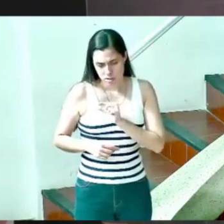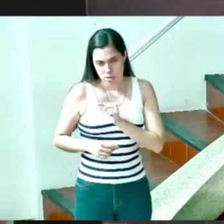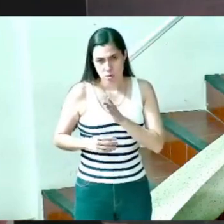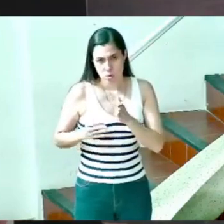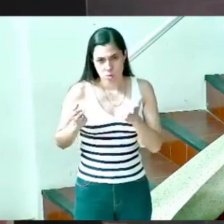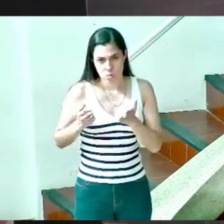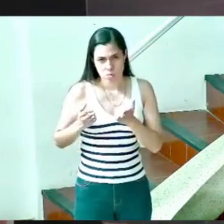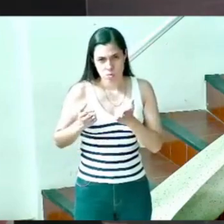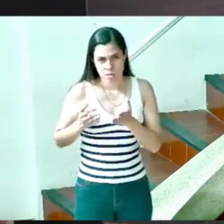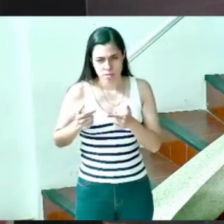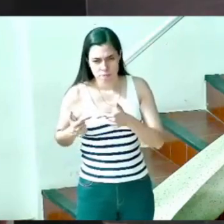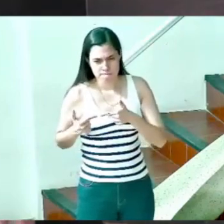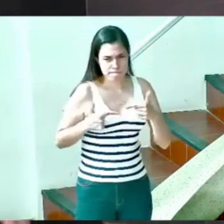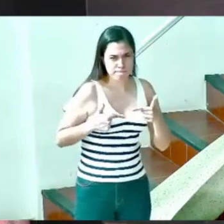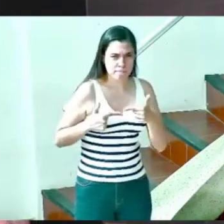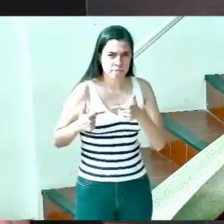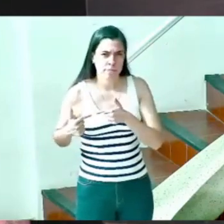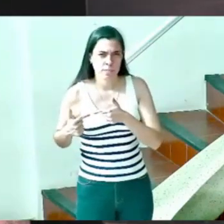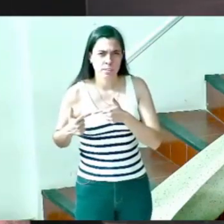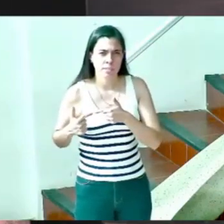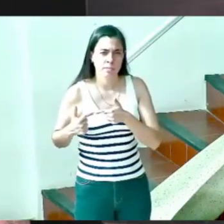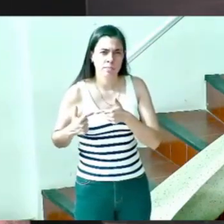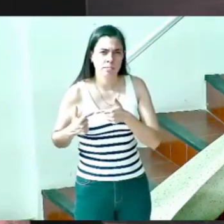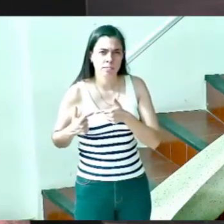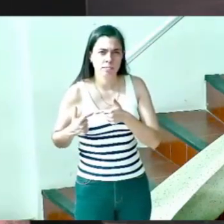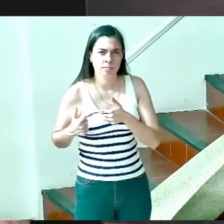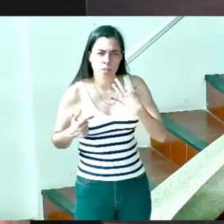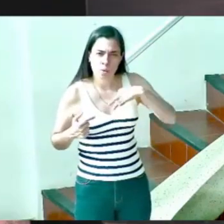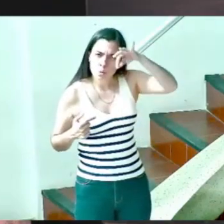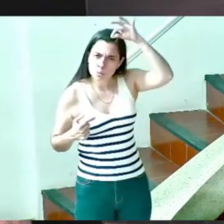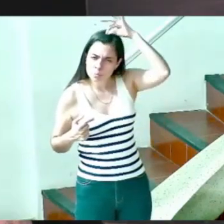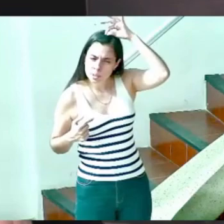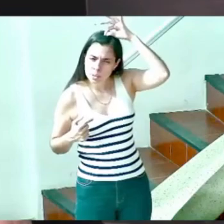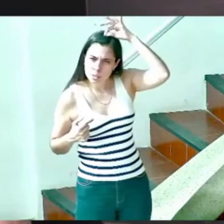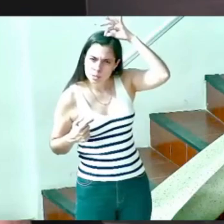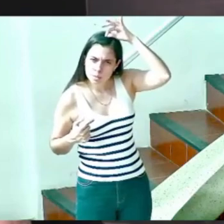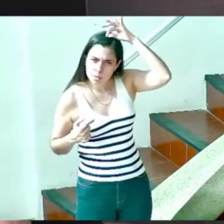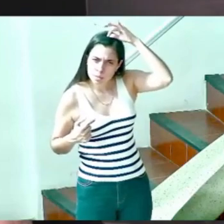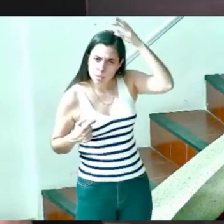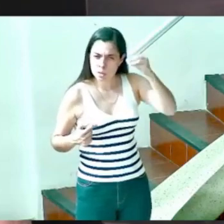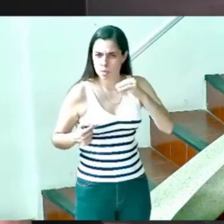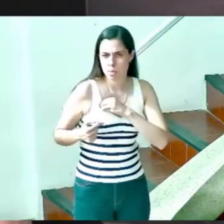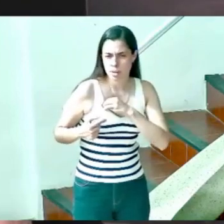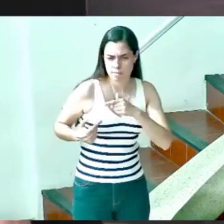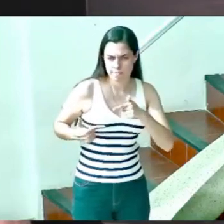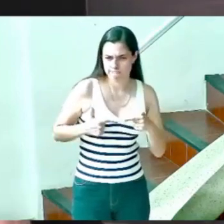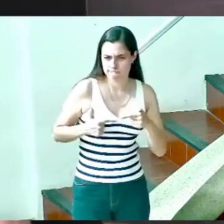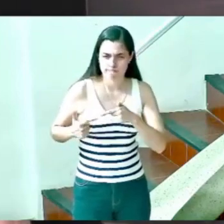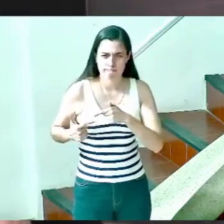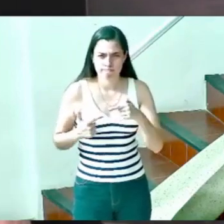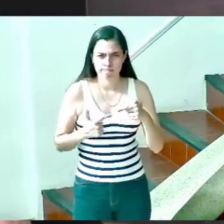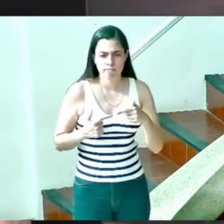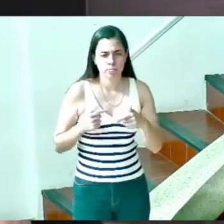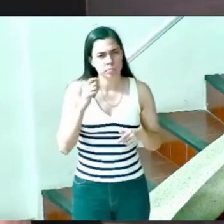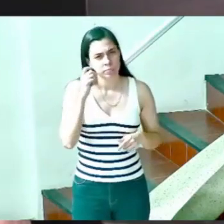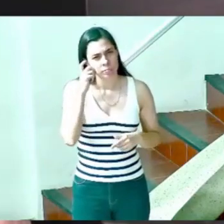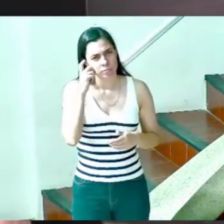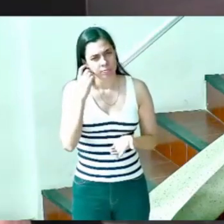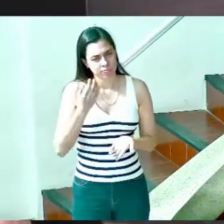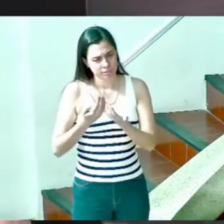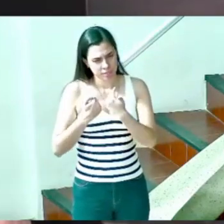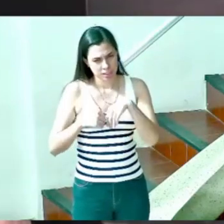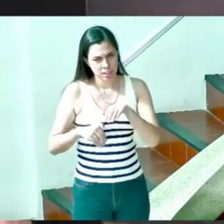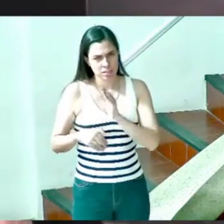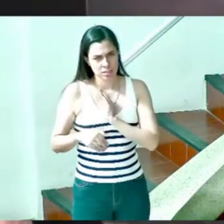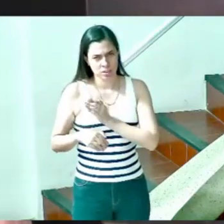carne, quando Paulo se refere a ela, se refere ao velho homem, ao pecado que ainda habita em